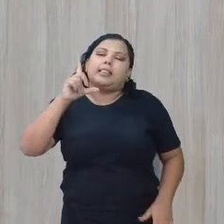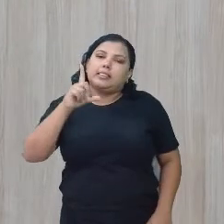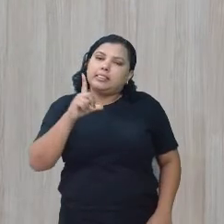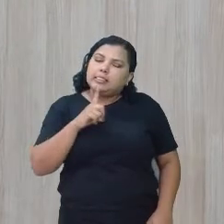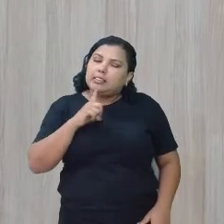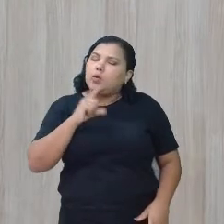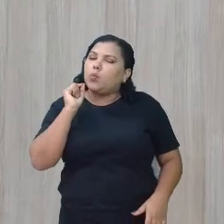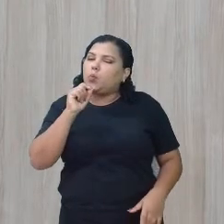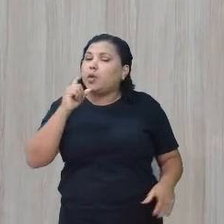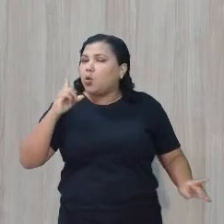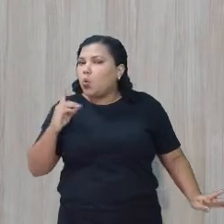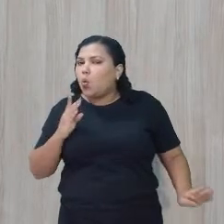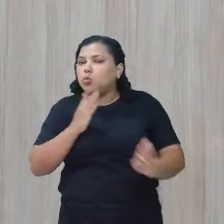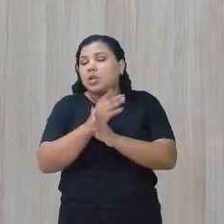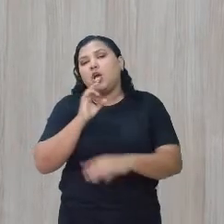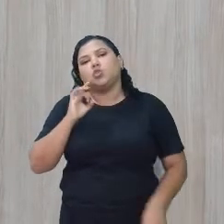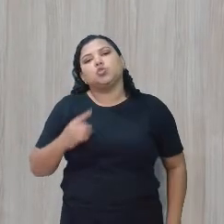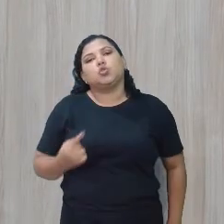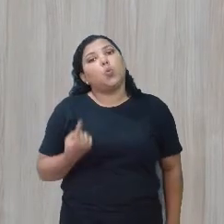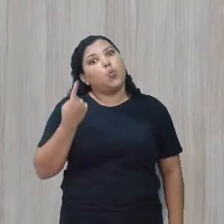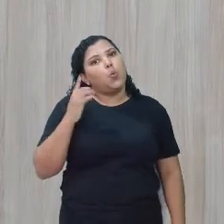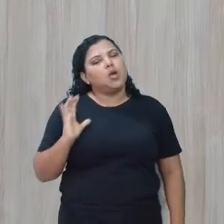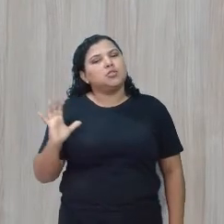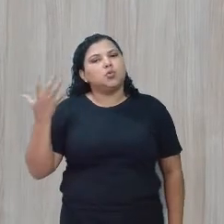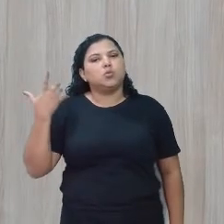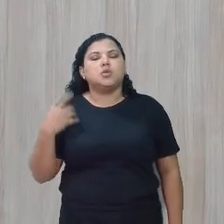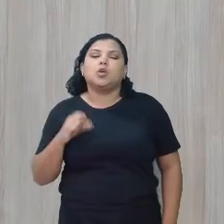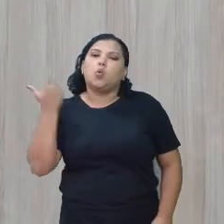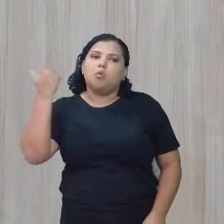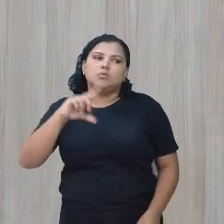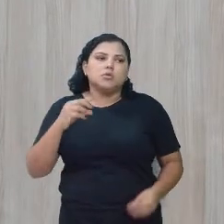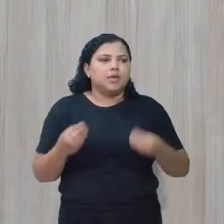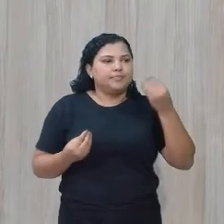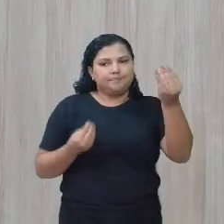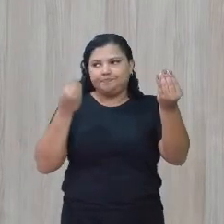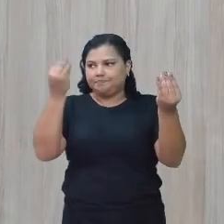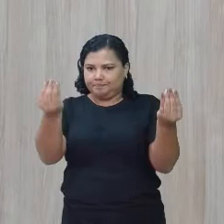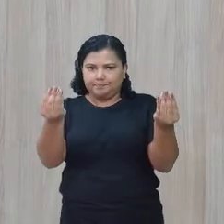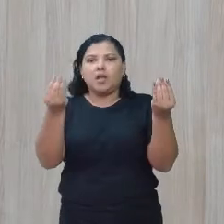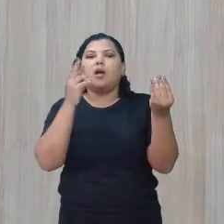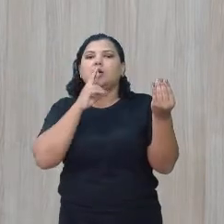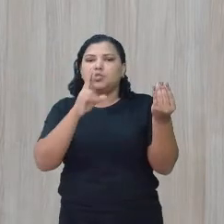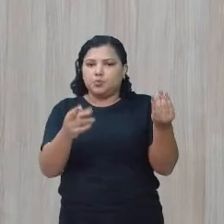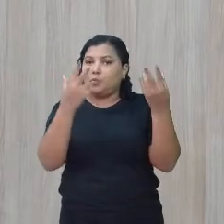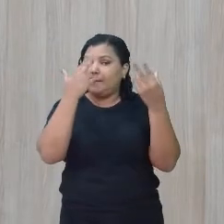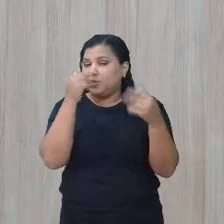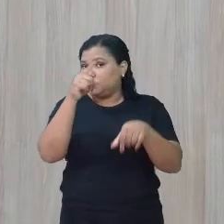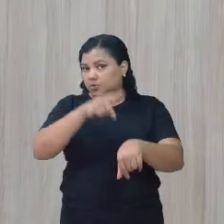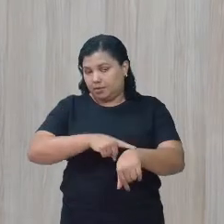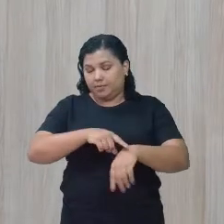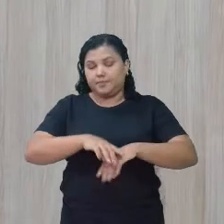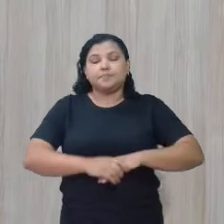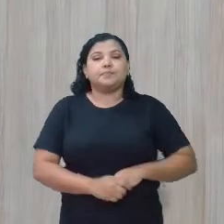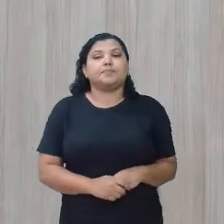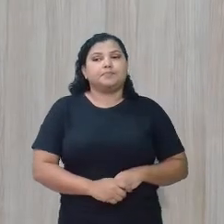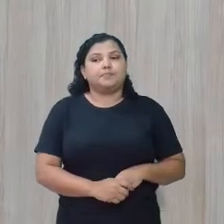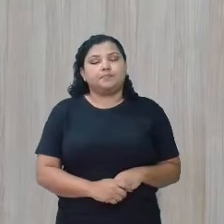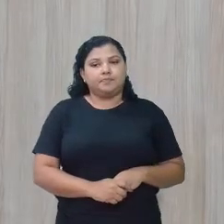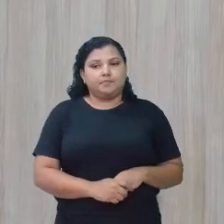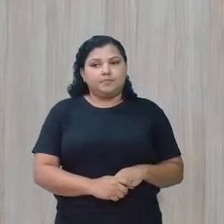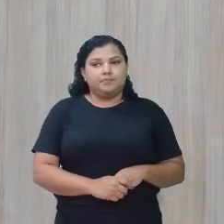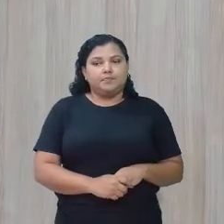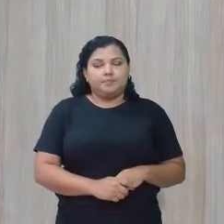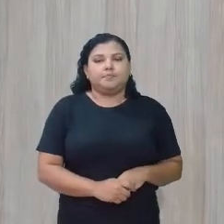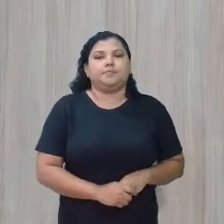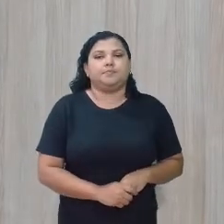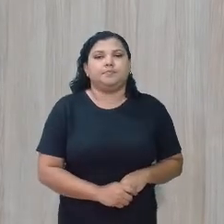precisa encontrar uma única solução que satisfaça as duas equações ao mesmo tempo, tá joia? Então a gente